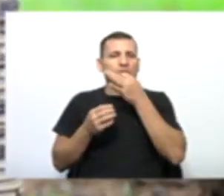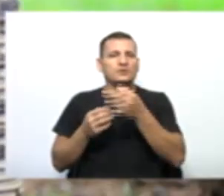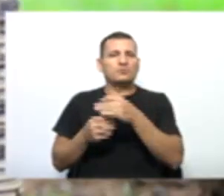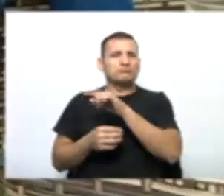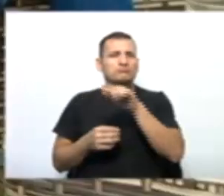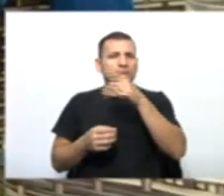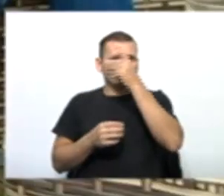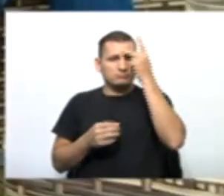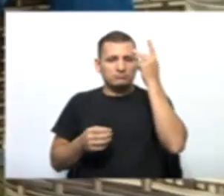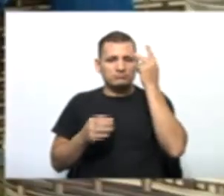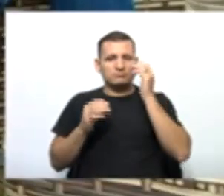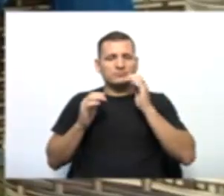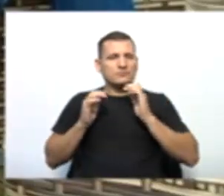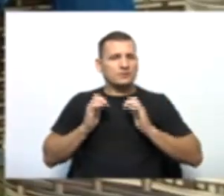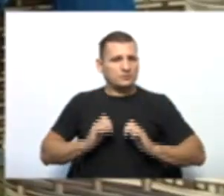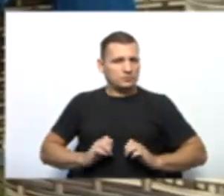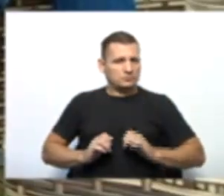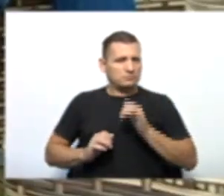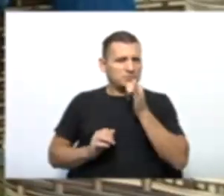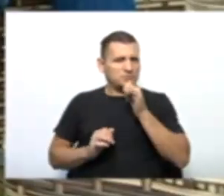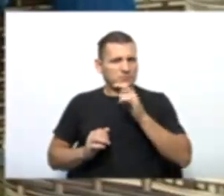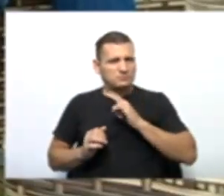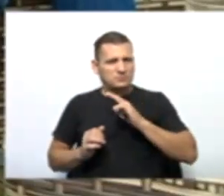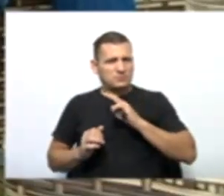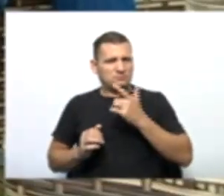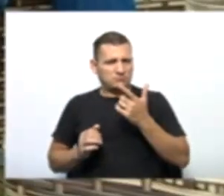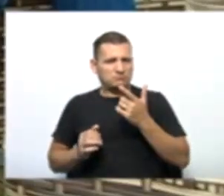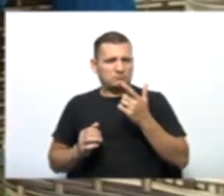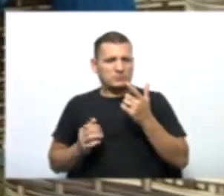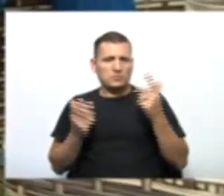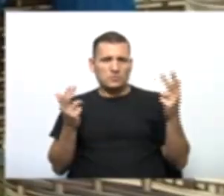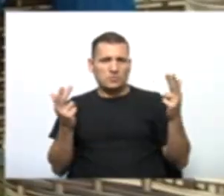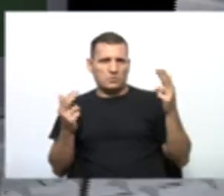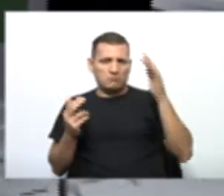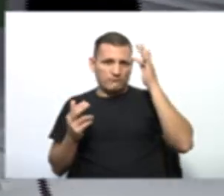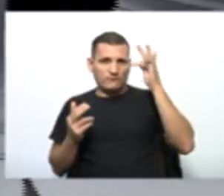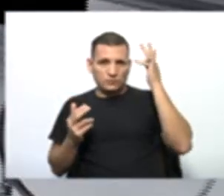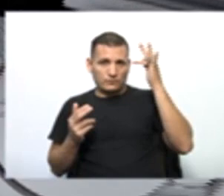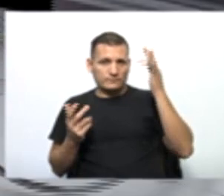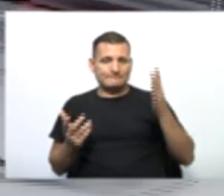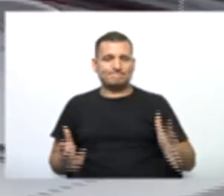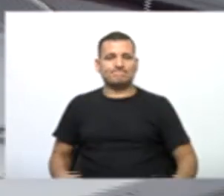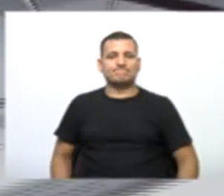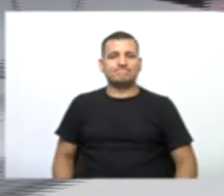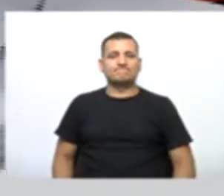hoje sobre esse assunto? Será que está longe dessa concepção filosófica? Vamos acompanhar.